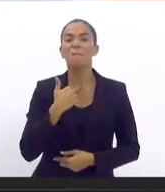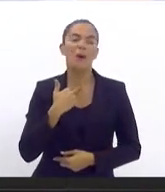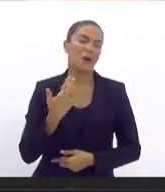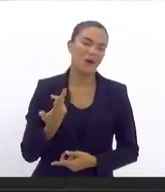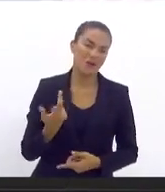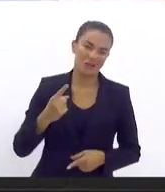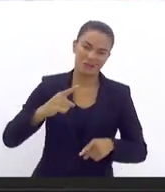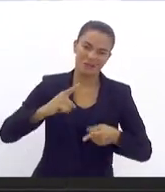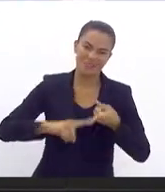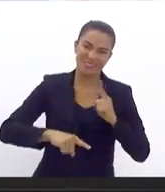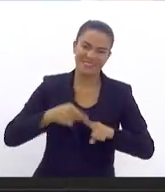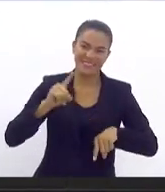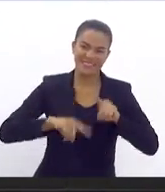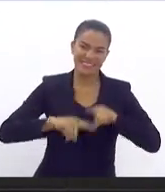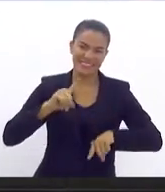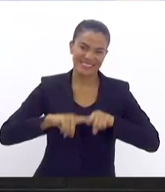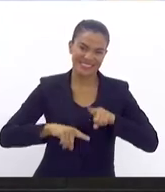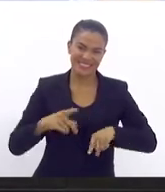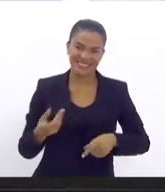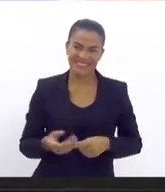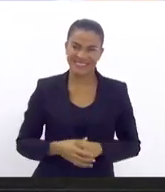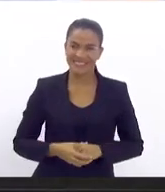deputado Márcio Pacheco.